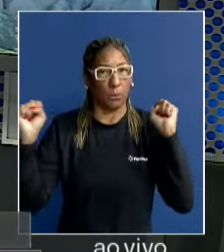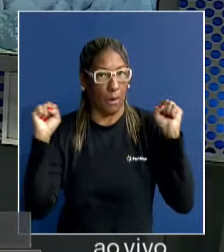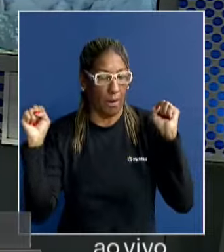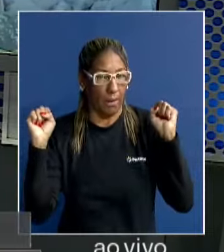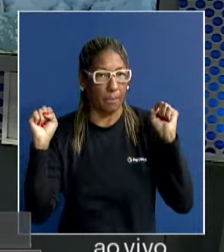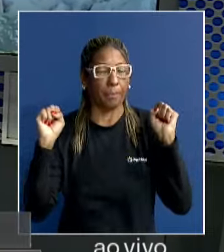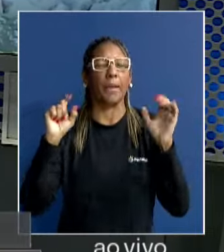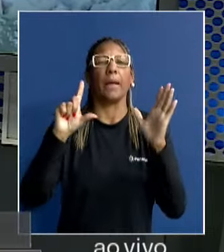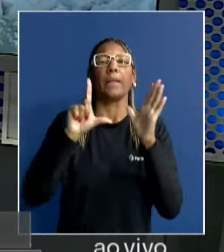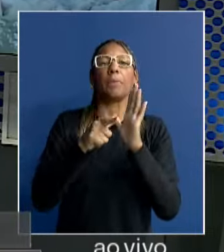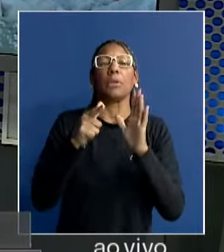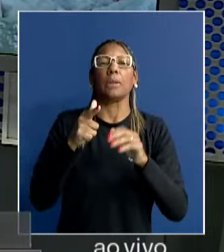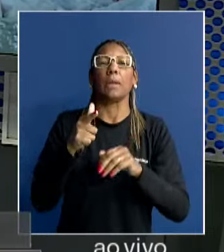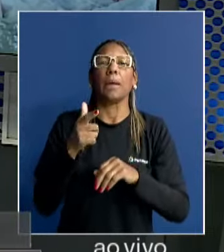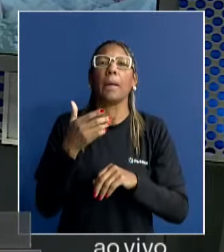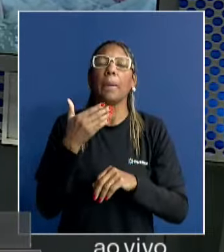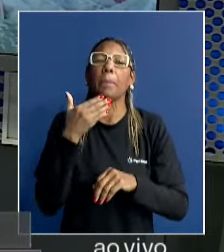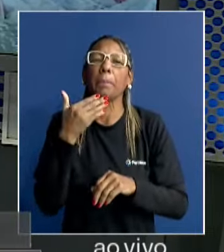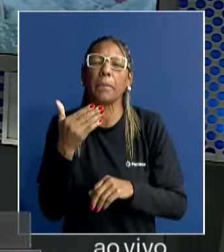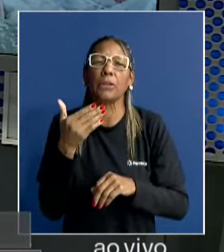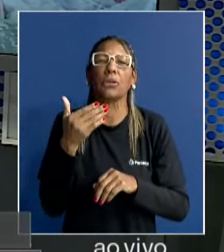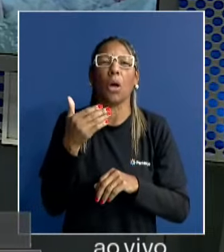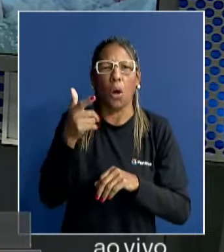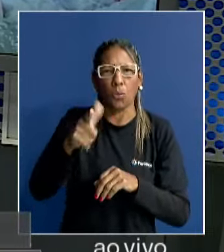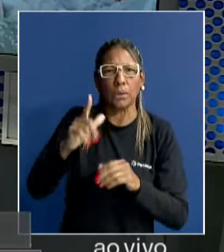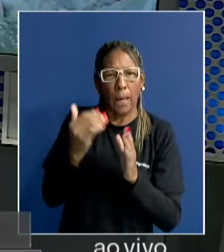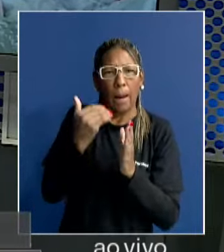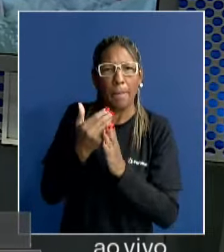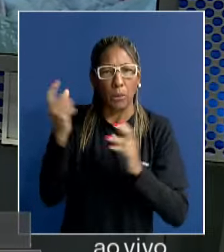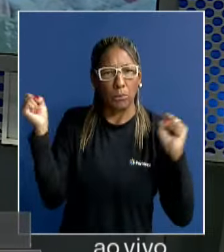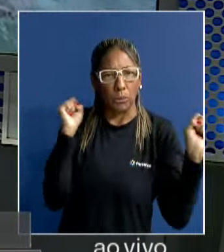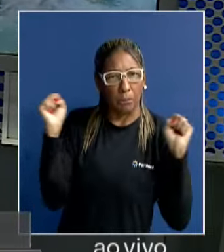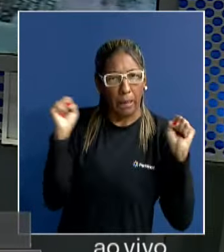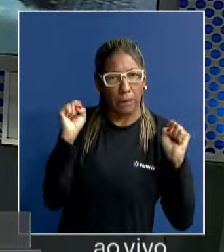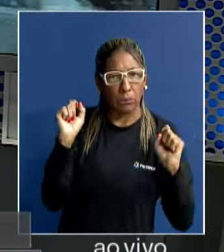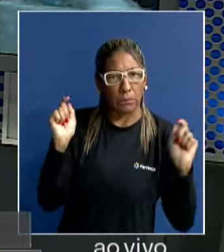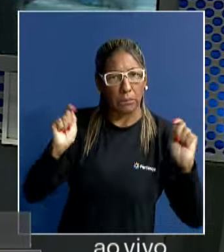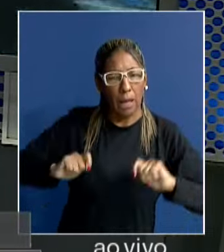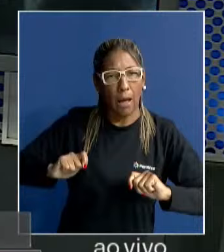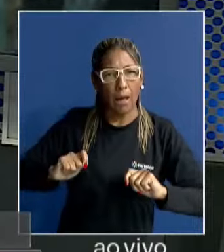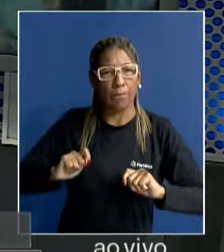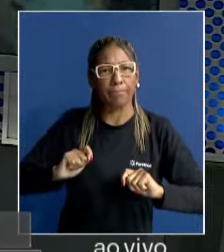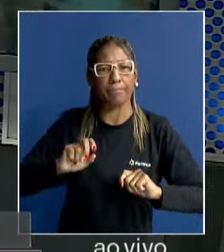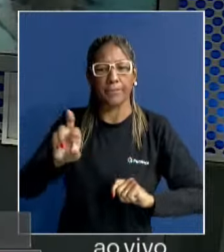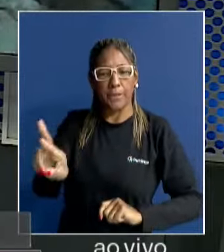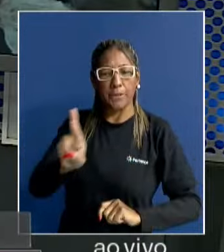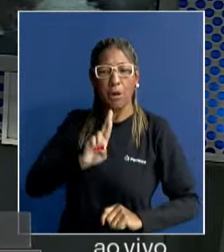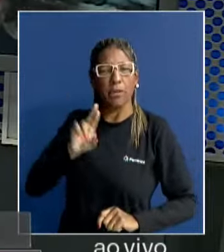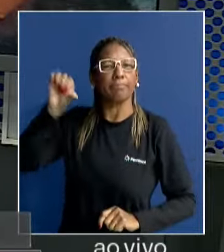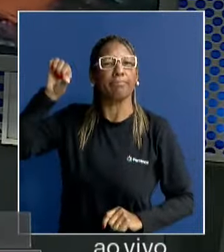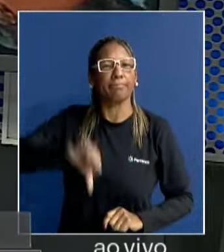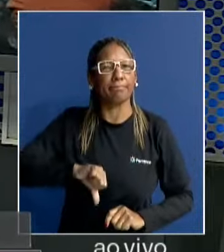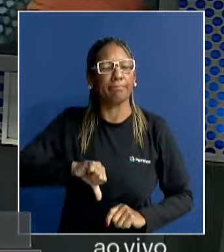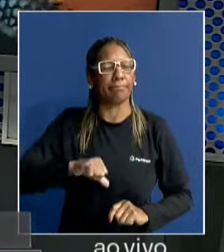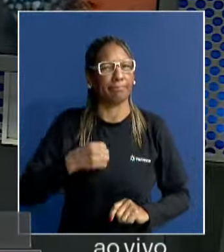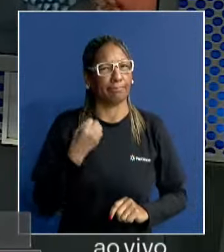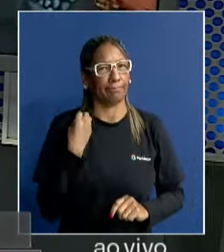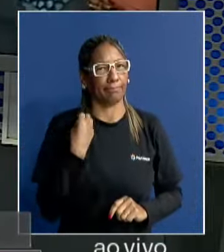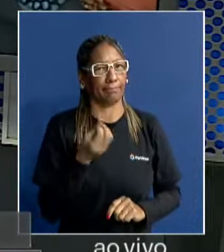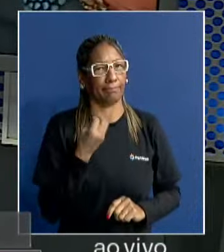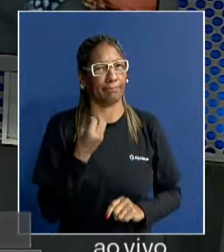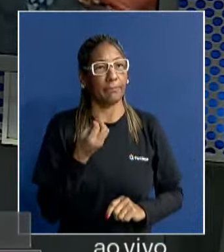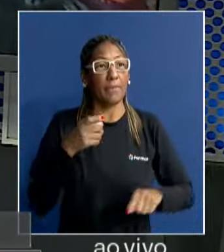quando pediriam, olha, me consegue mais uma toalha de banho, teria ouvido uma resposta negativa. Fora isso,